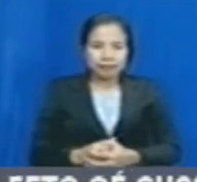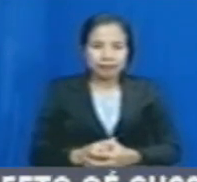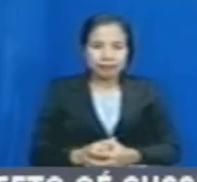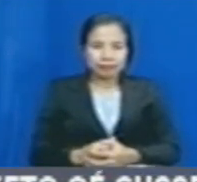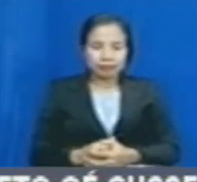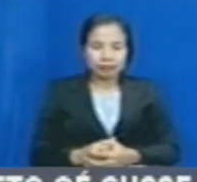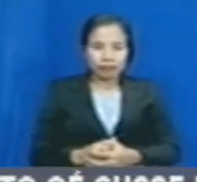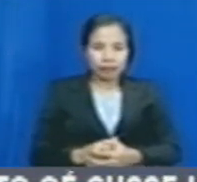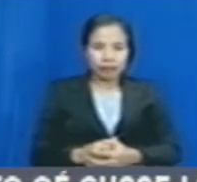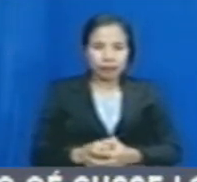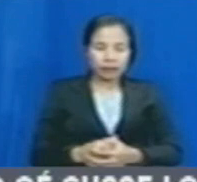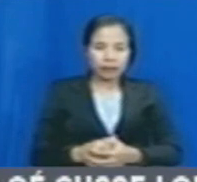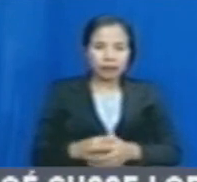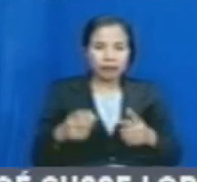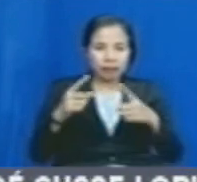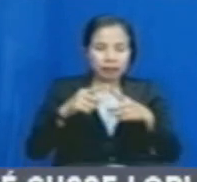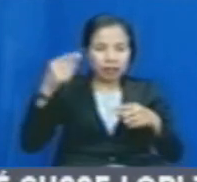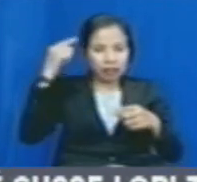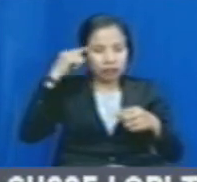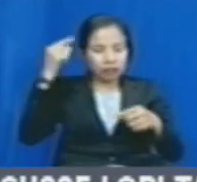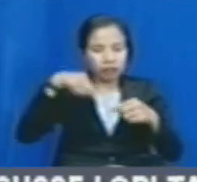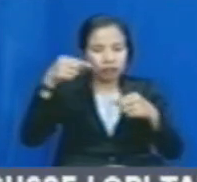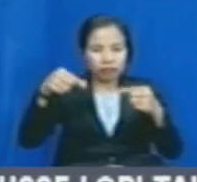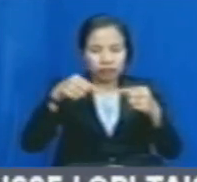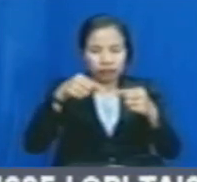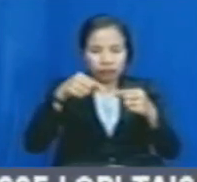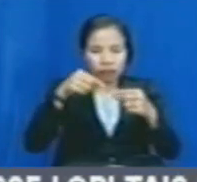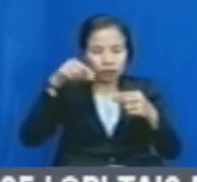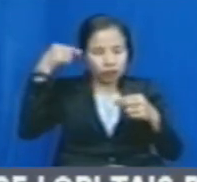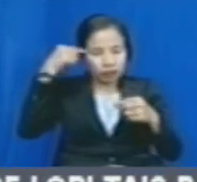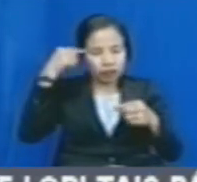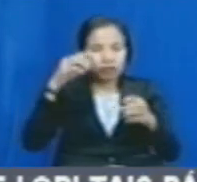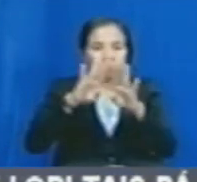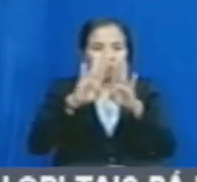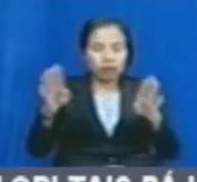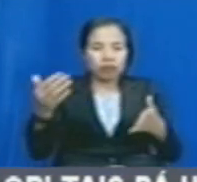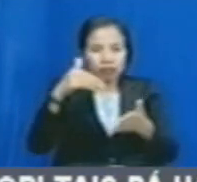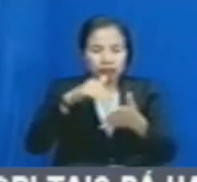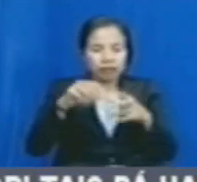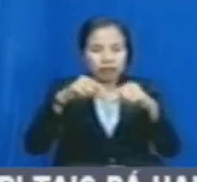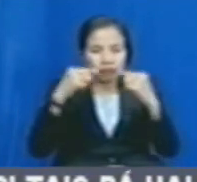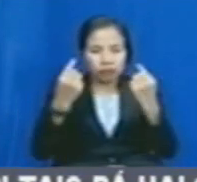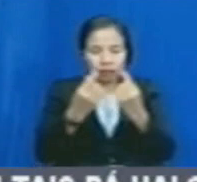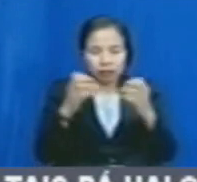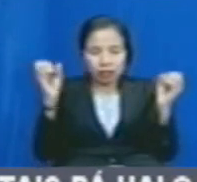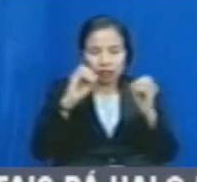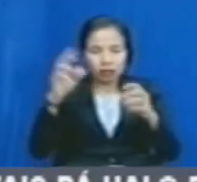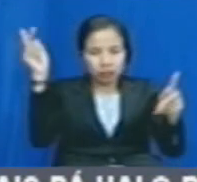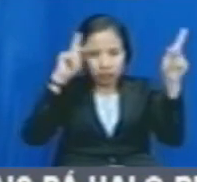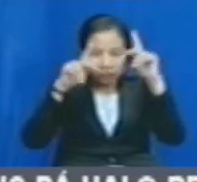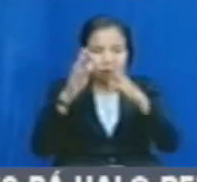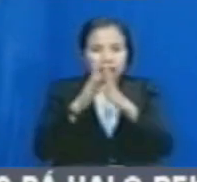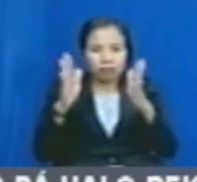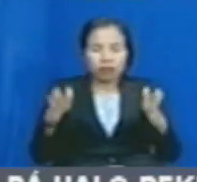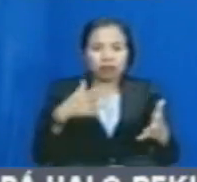Ba hanoin governo nia hodi reintegra fila fali arte marciais, lá os problema bot. Diak, tamba